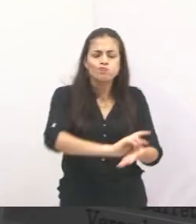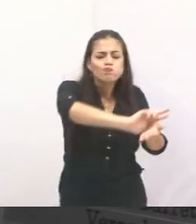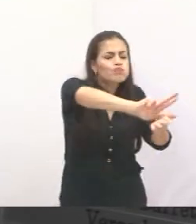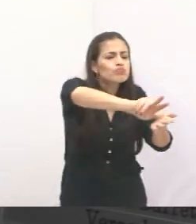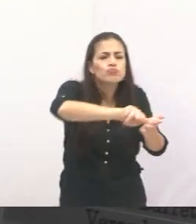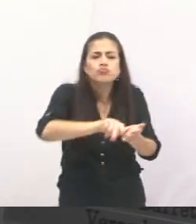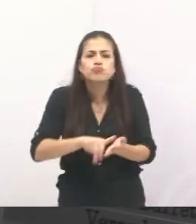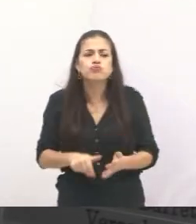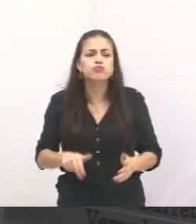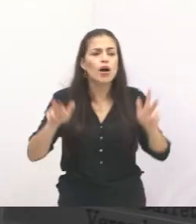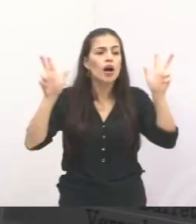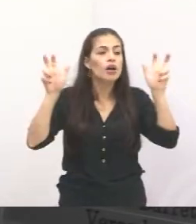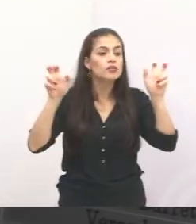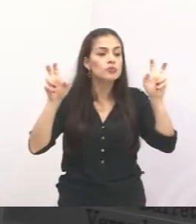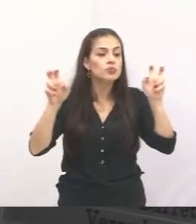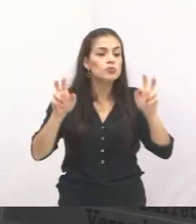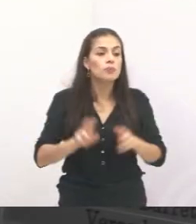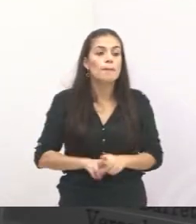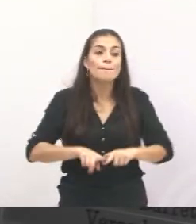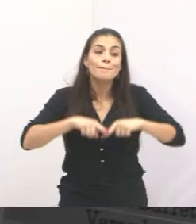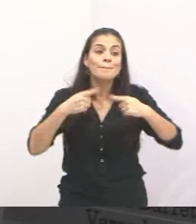assuntos, mas